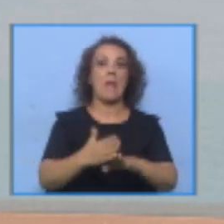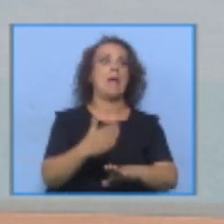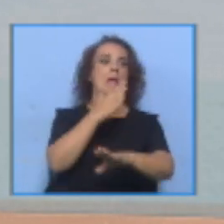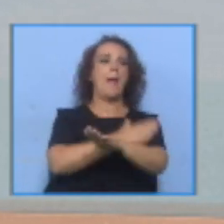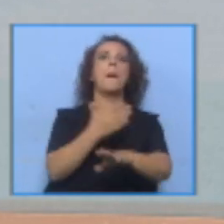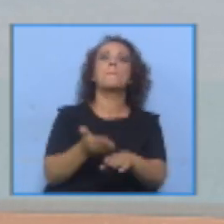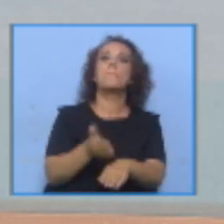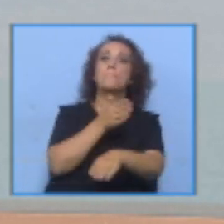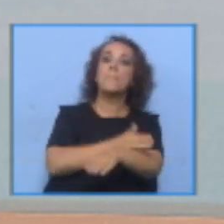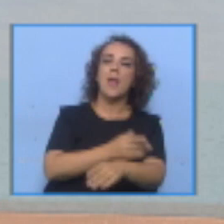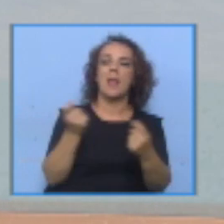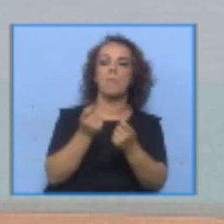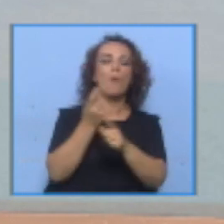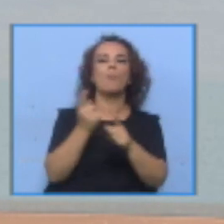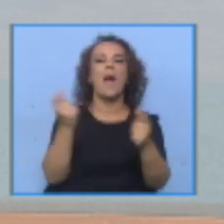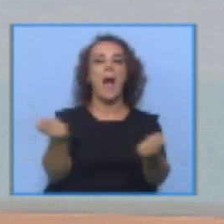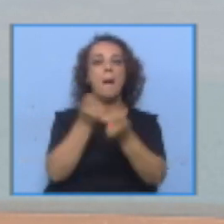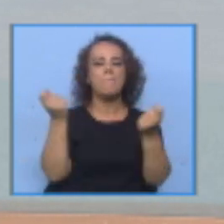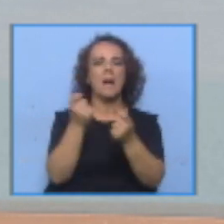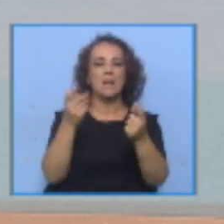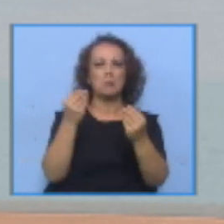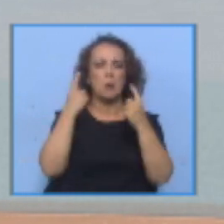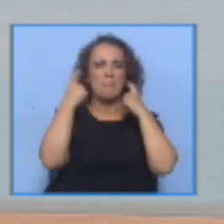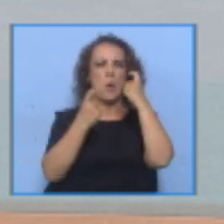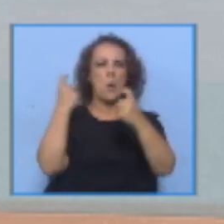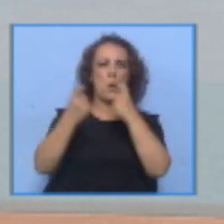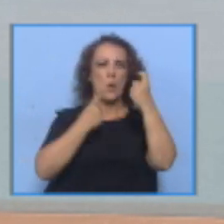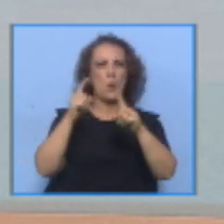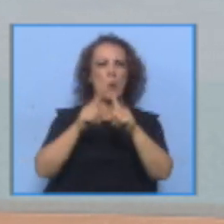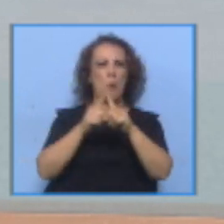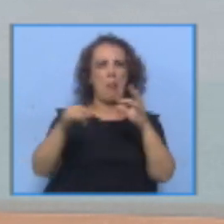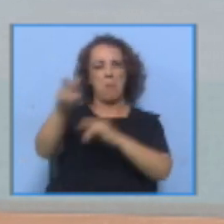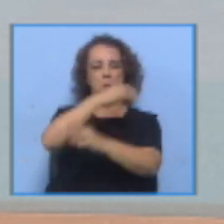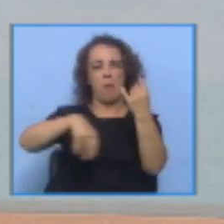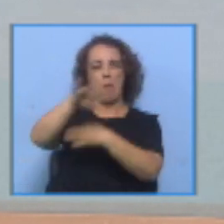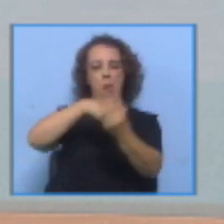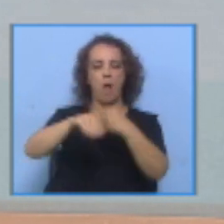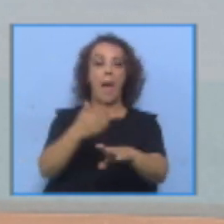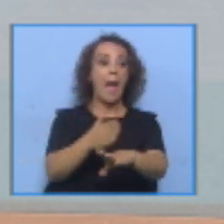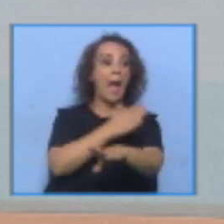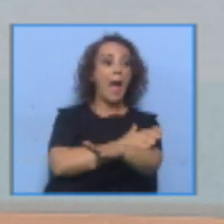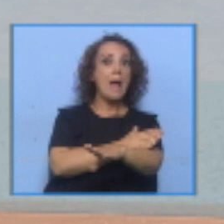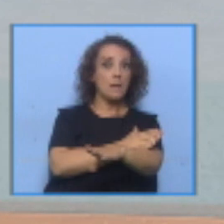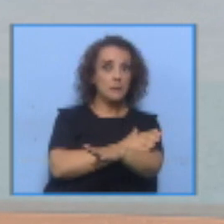ter mais ruído do que a pré-campanha, mas acho que tem